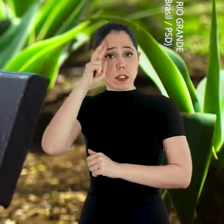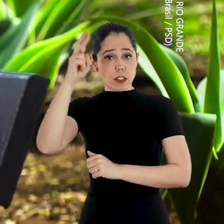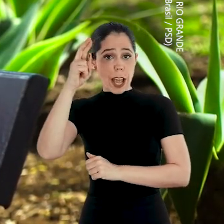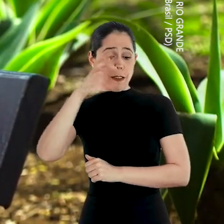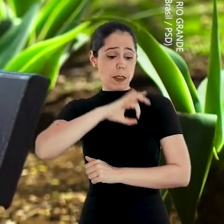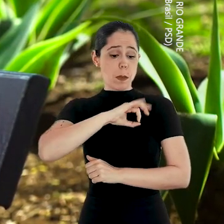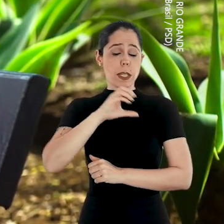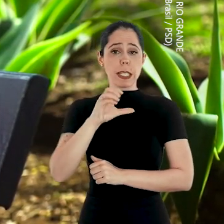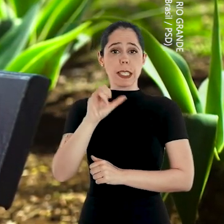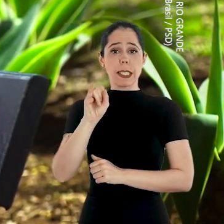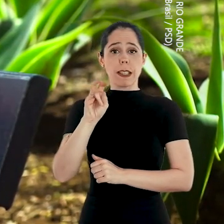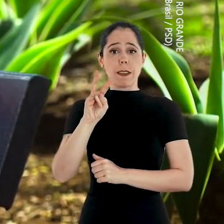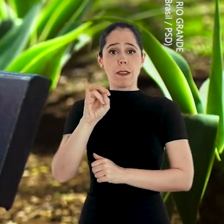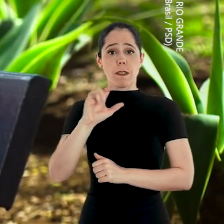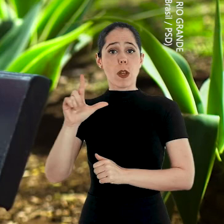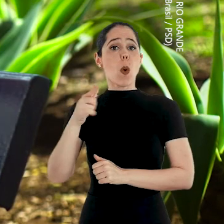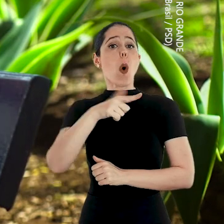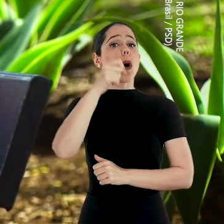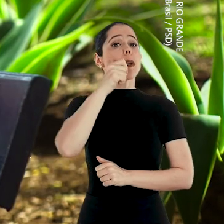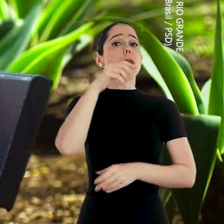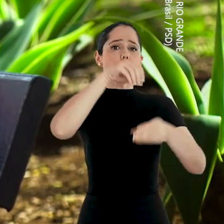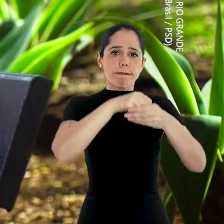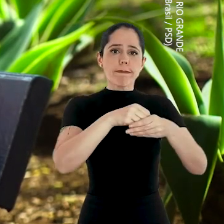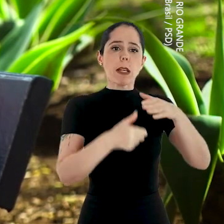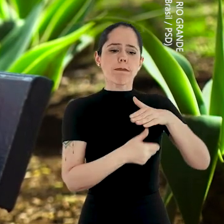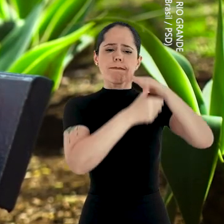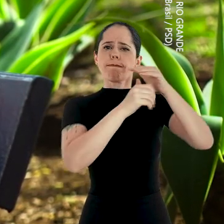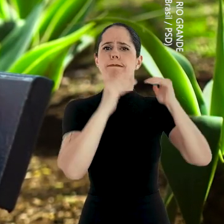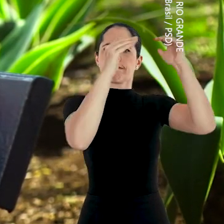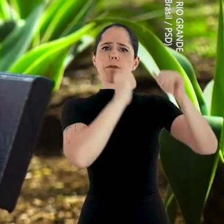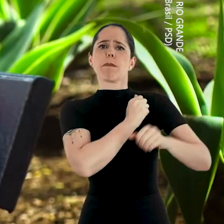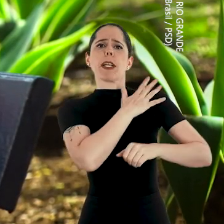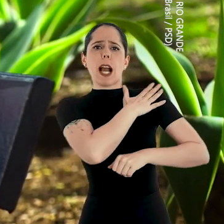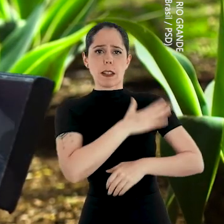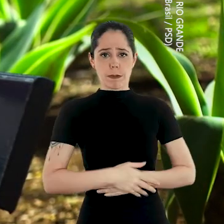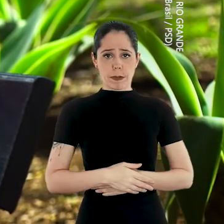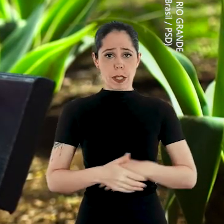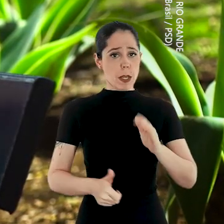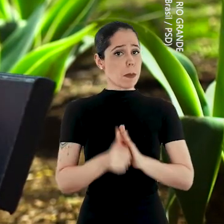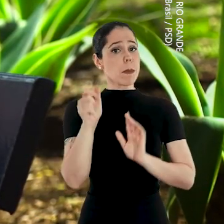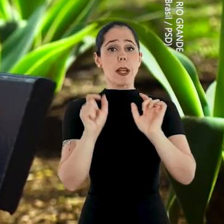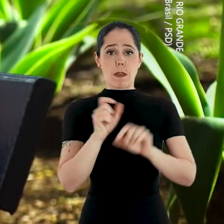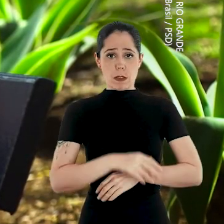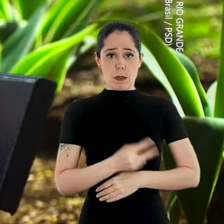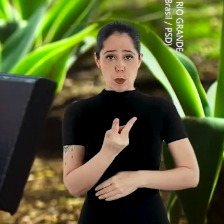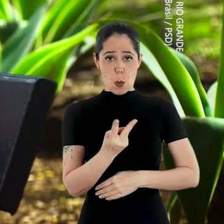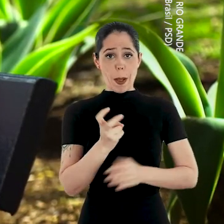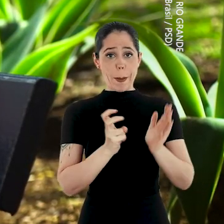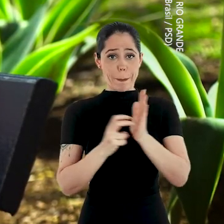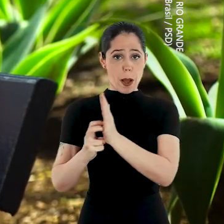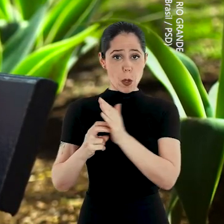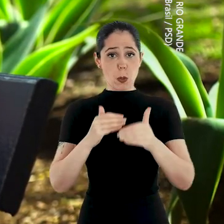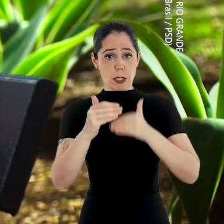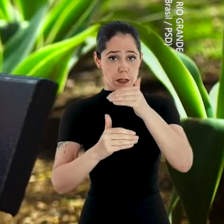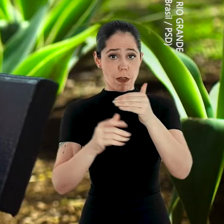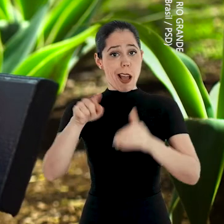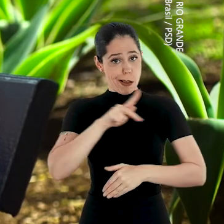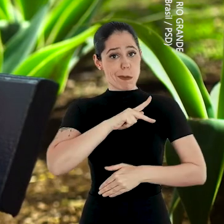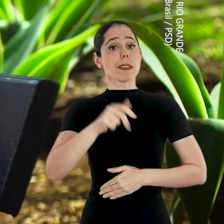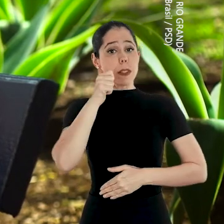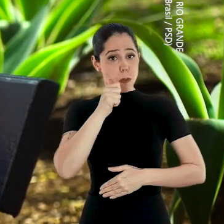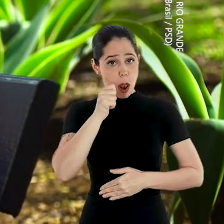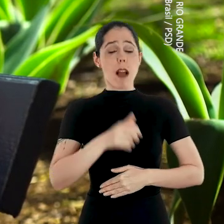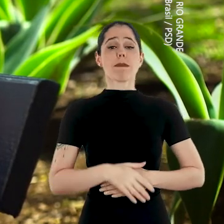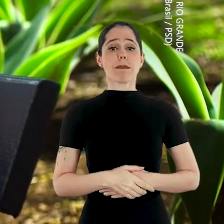chefe da Polícia Civil e outra no alto comando da Brigada Militar. A primeira vez que os dois bancos de desenvolvimento